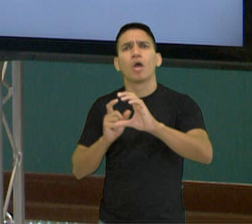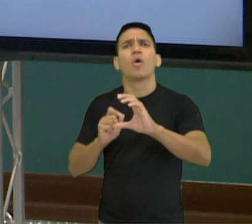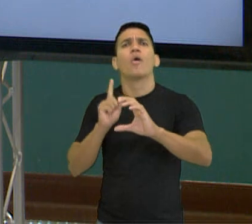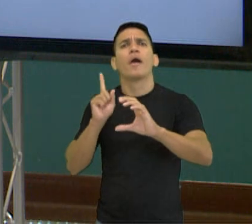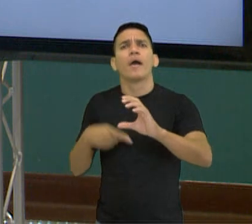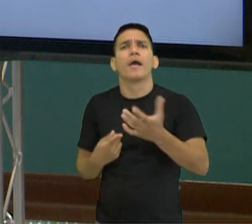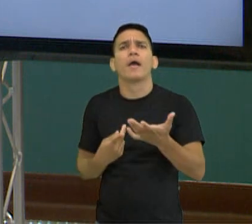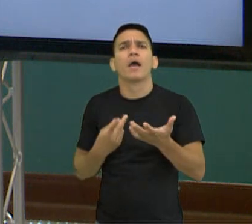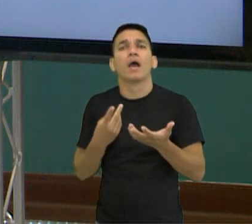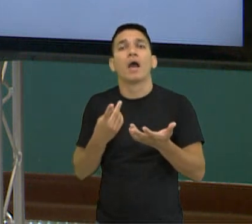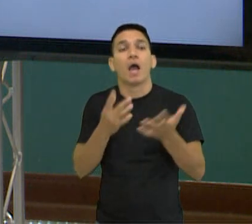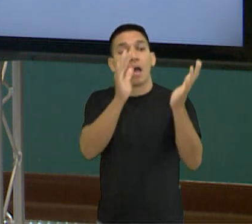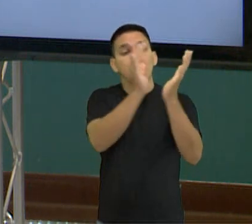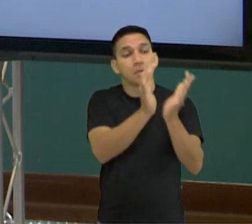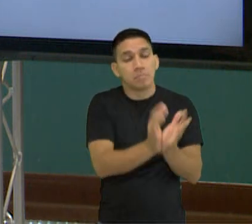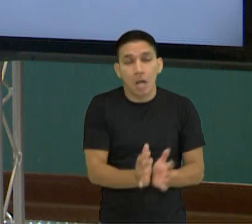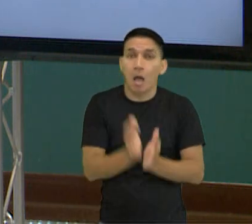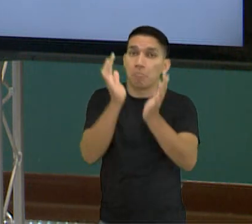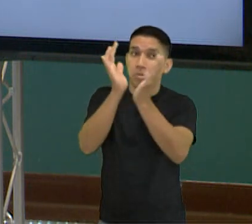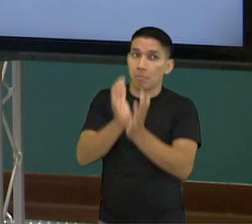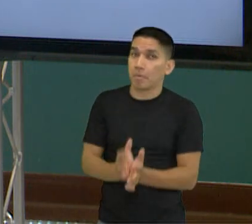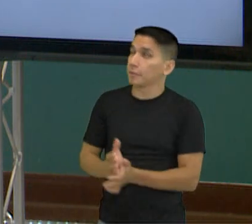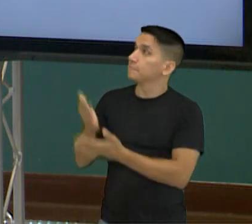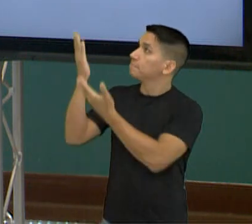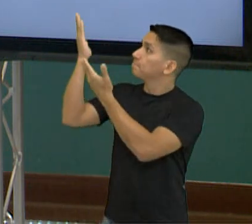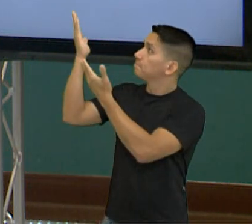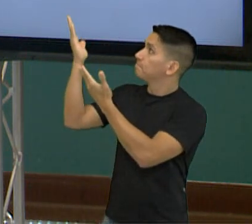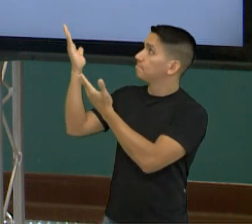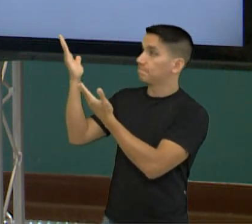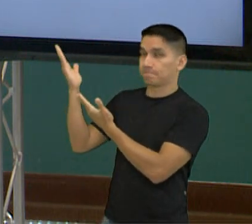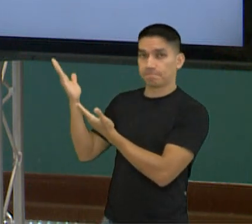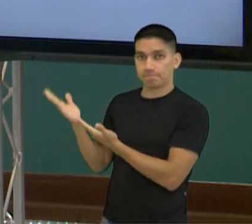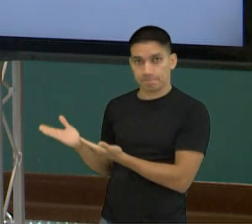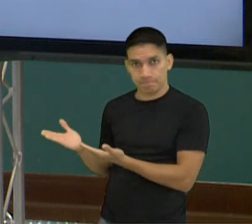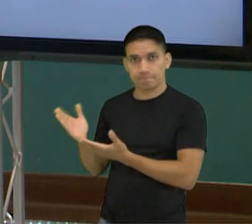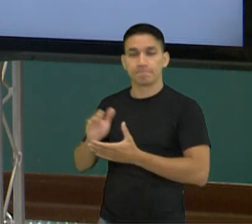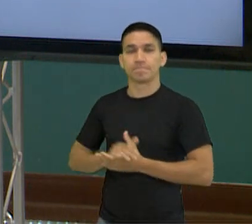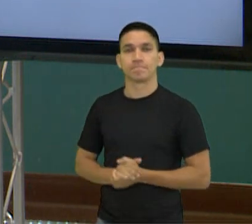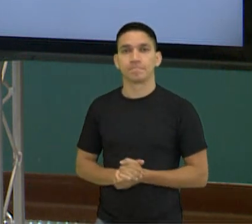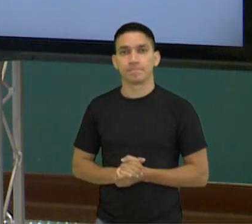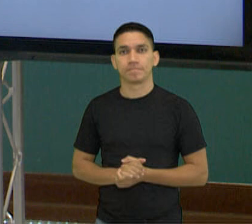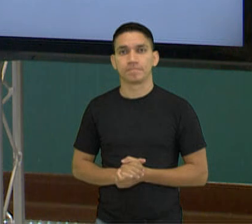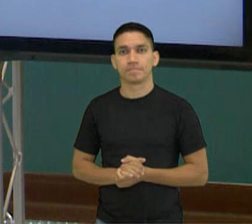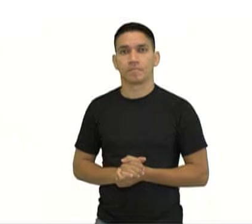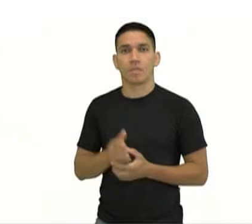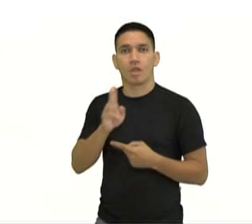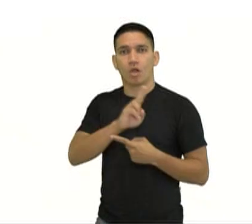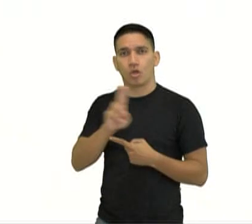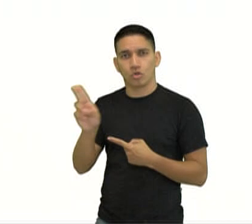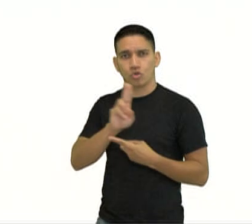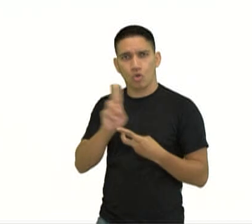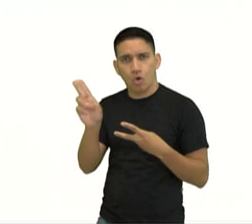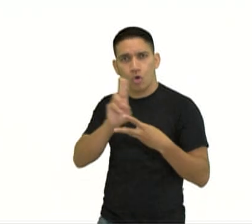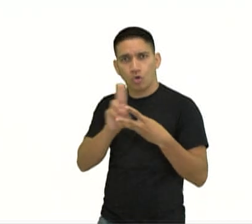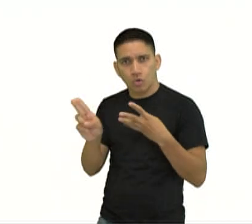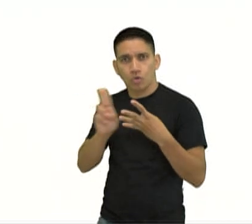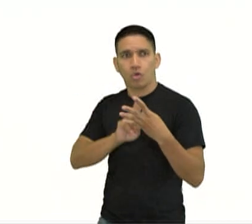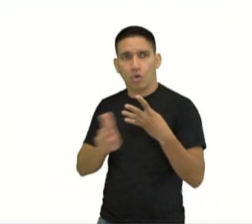são subclassificadas em alcanos, alcenos,